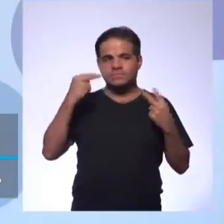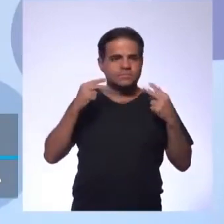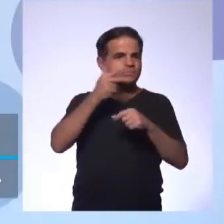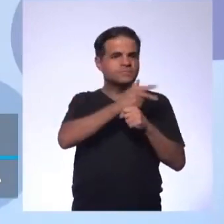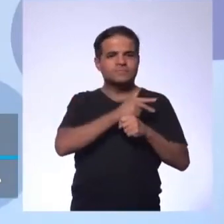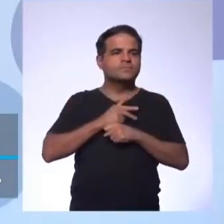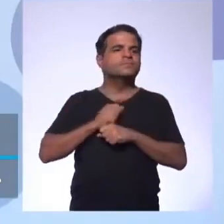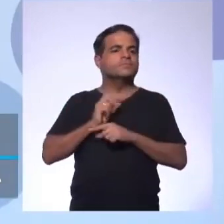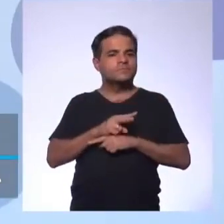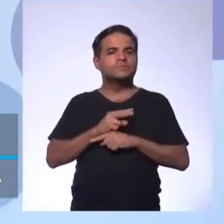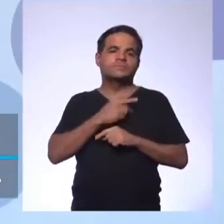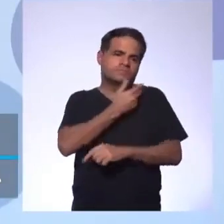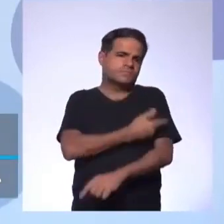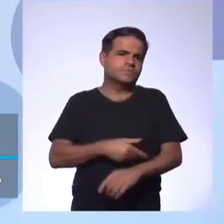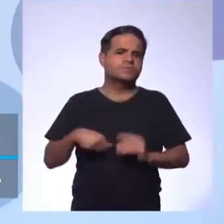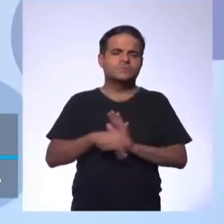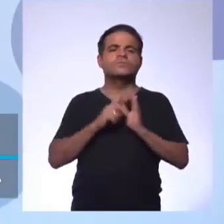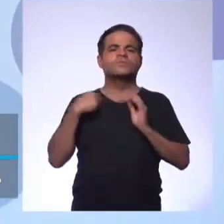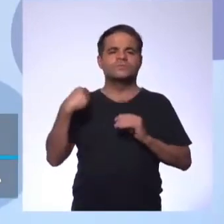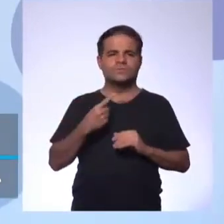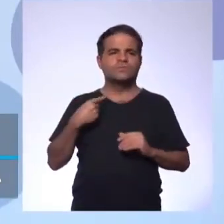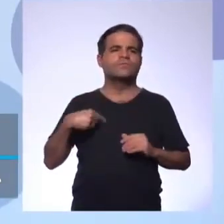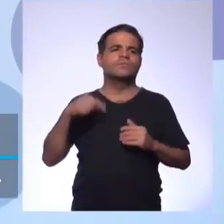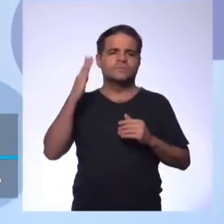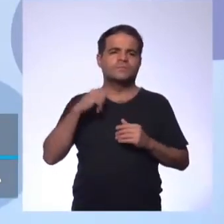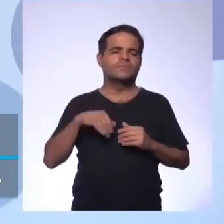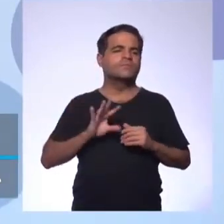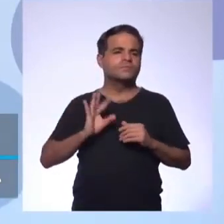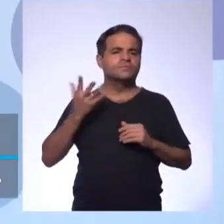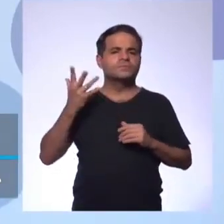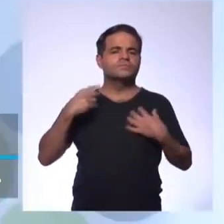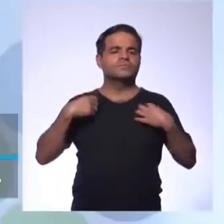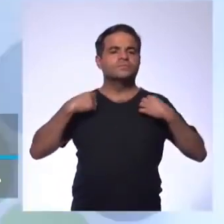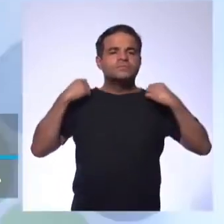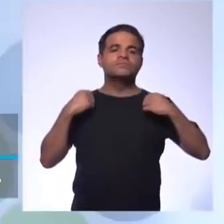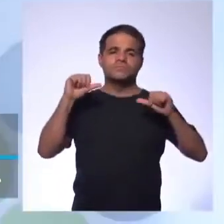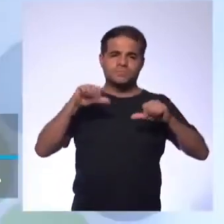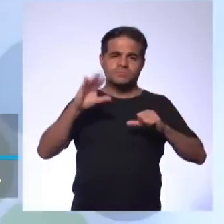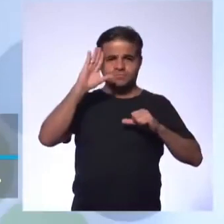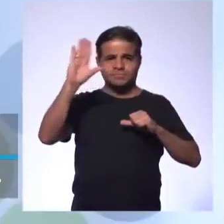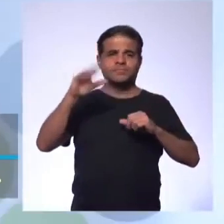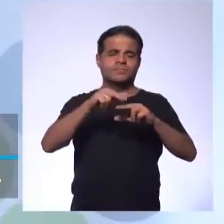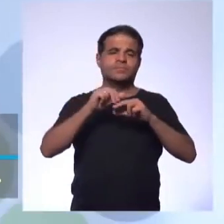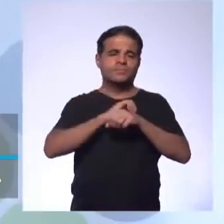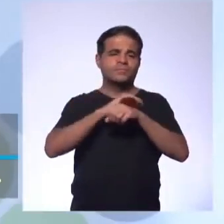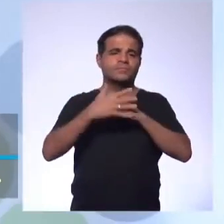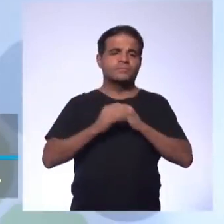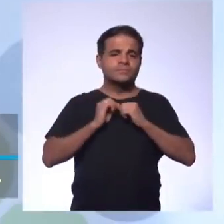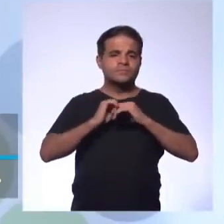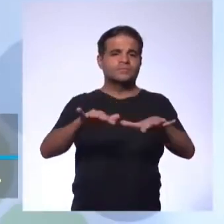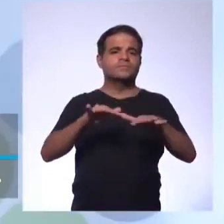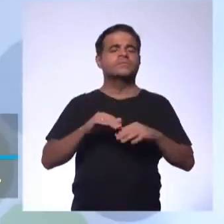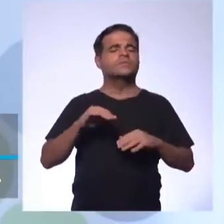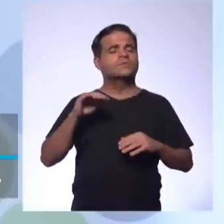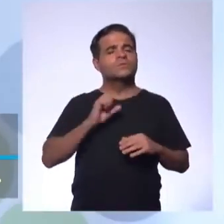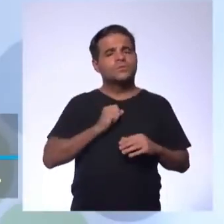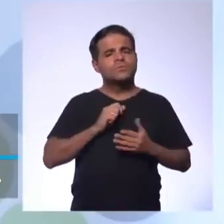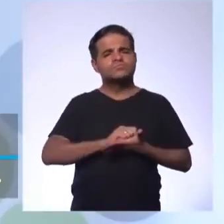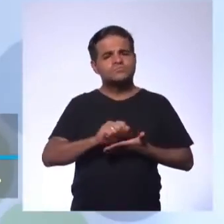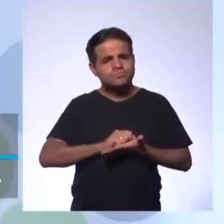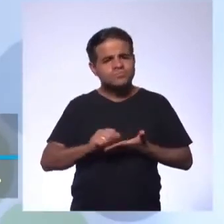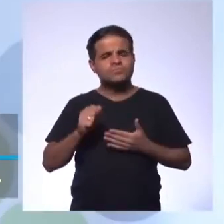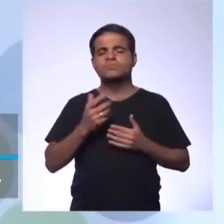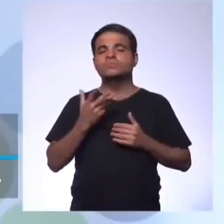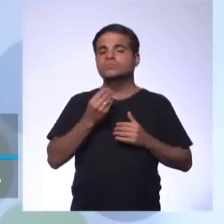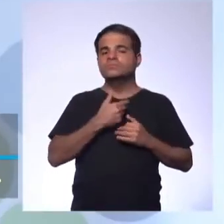isso tornando-se uma rotina, que é o que está acontecendo, ainda mais Exato. nessa pandemia, né? O livro que eu mais gostei até hoje de ler, eu gosto de outros escritores,